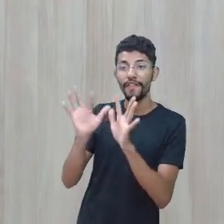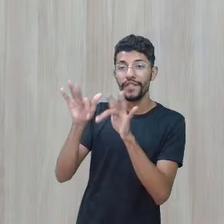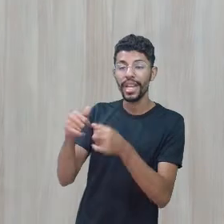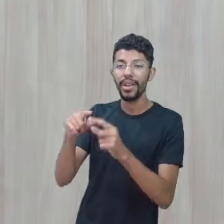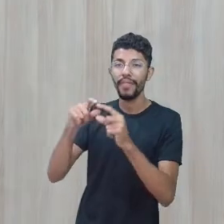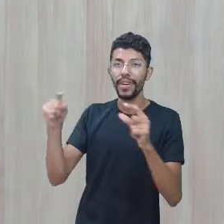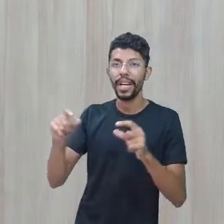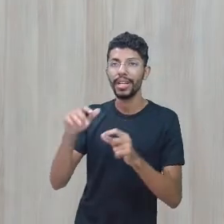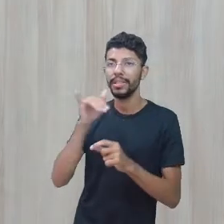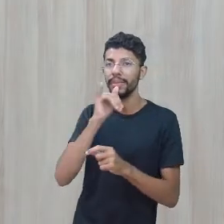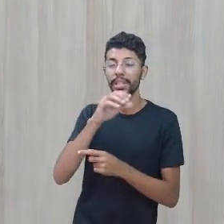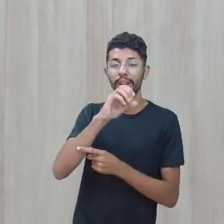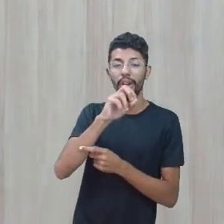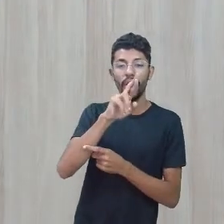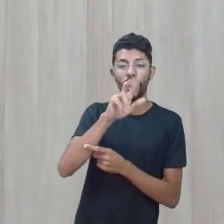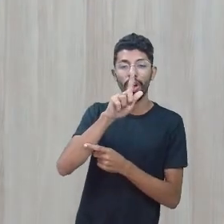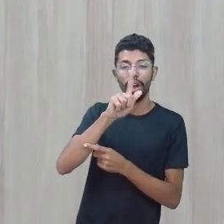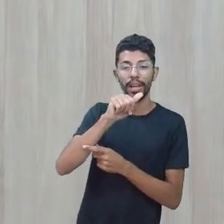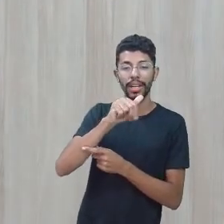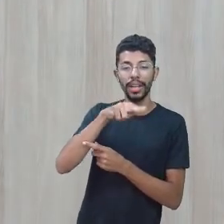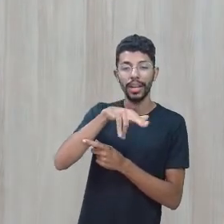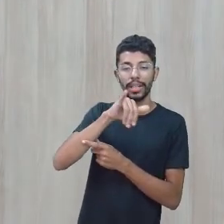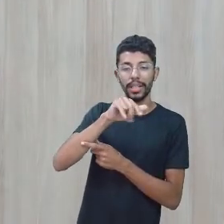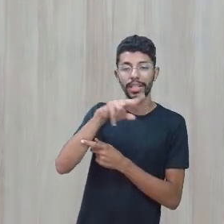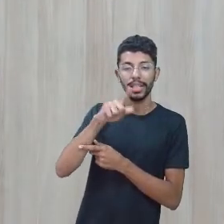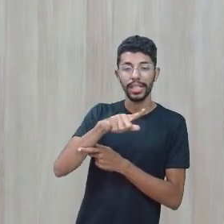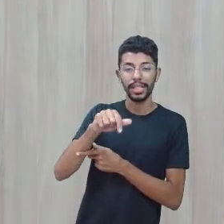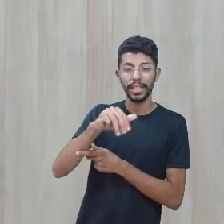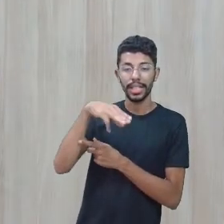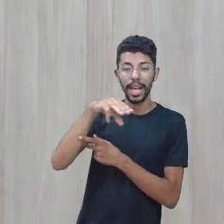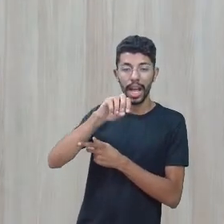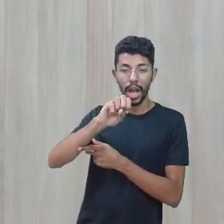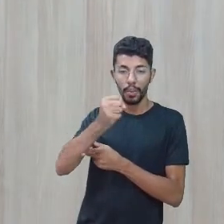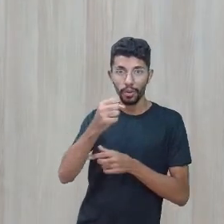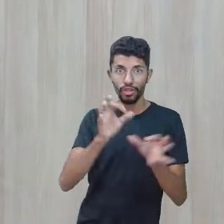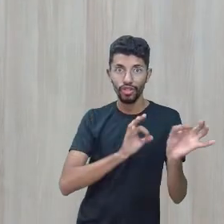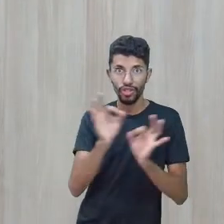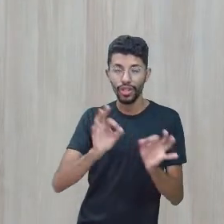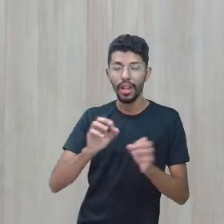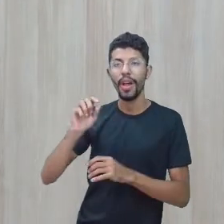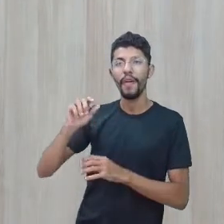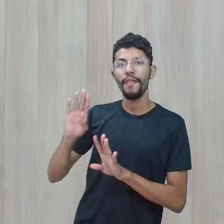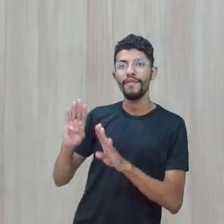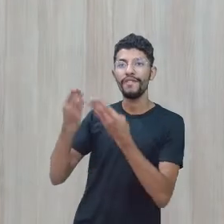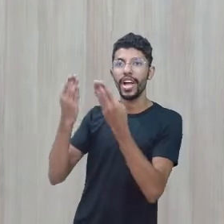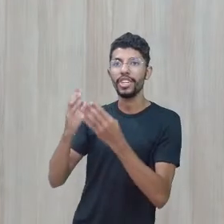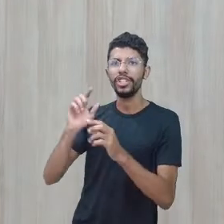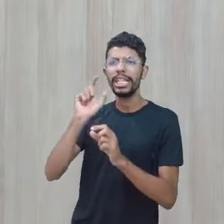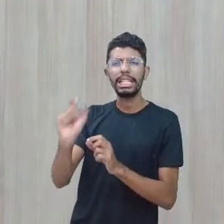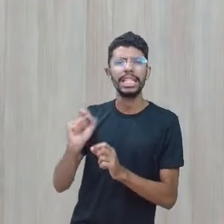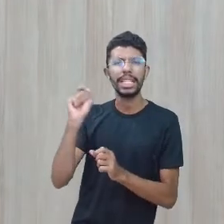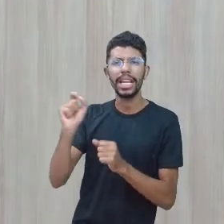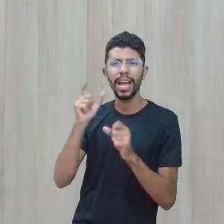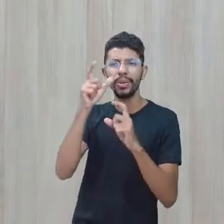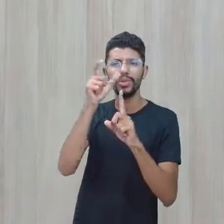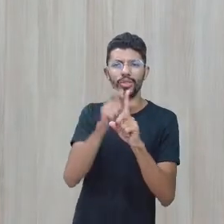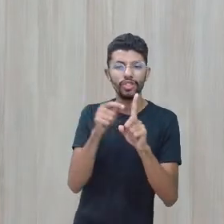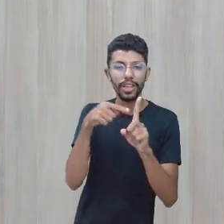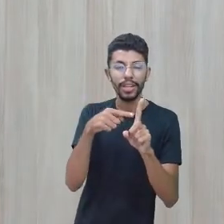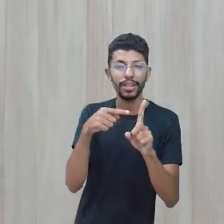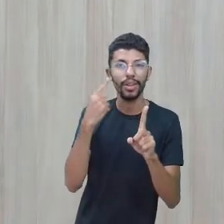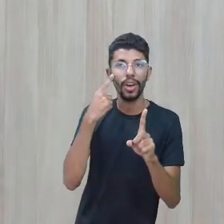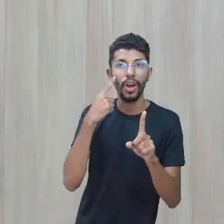somos organizamos, então quem é o sujeito? Nós. Então, o pronome nós, ele cabe aí.